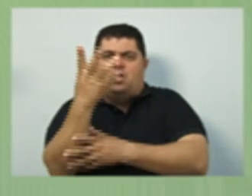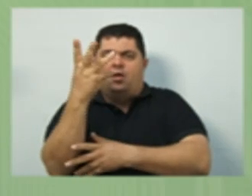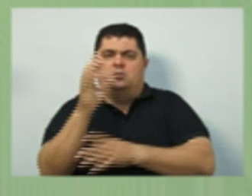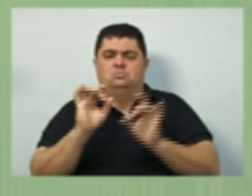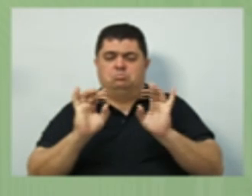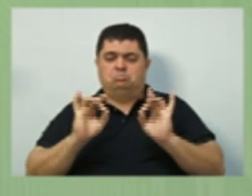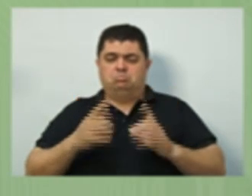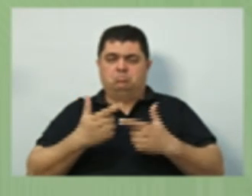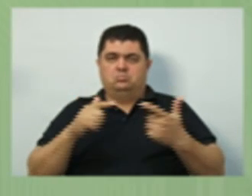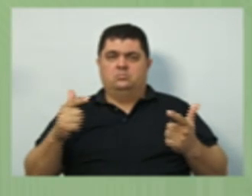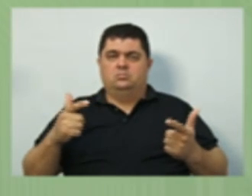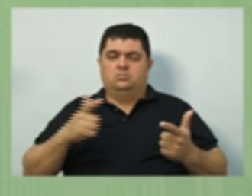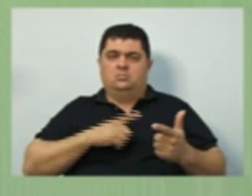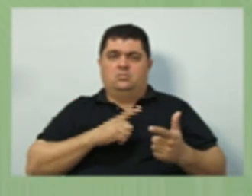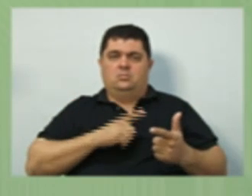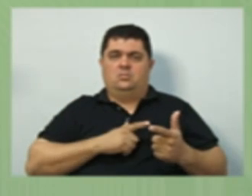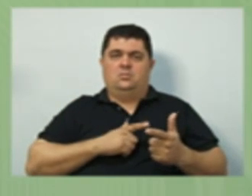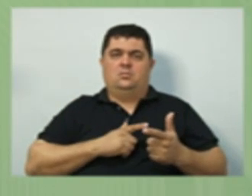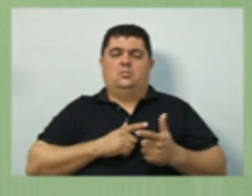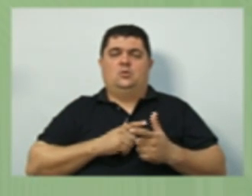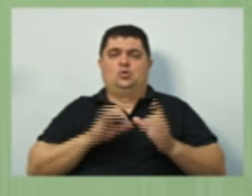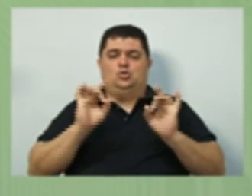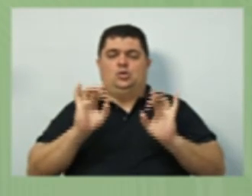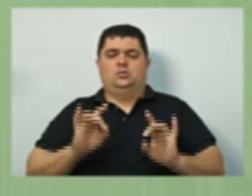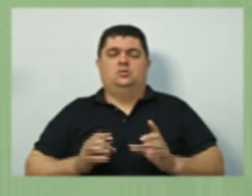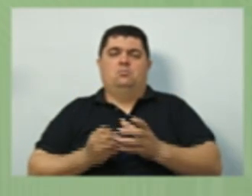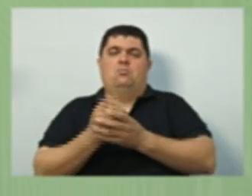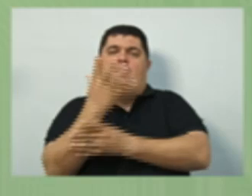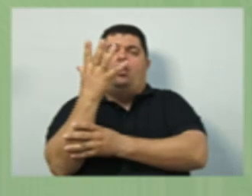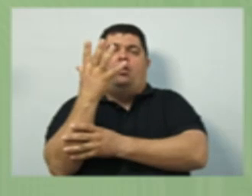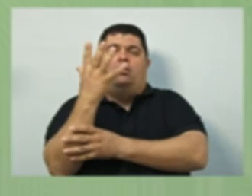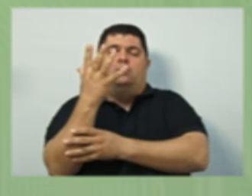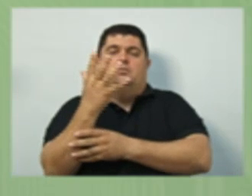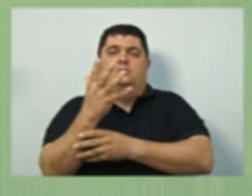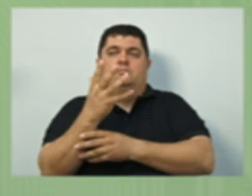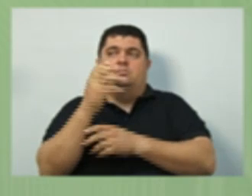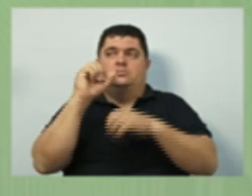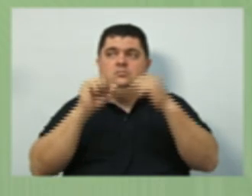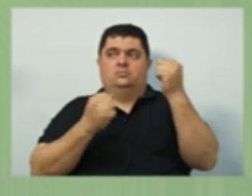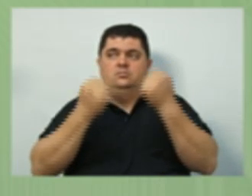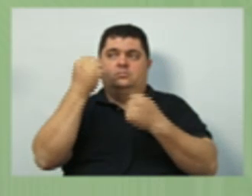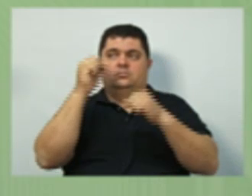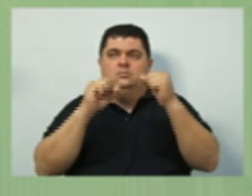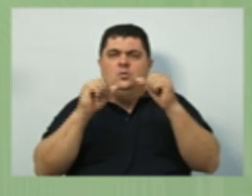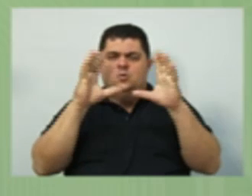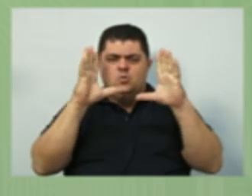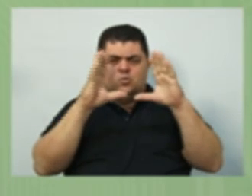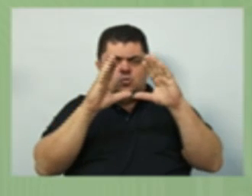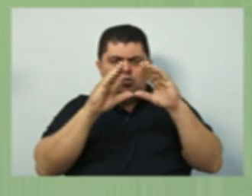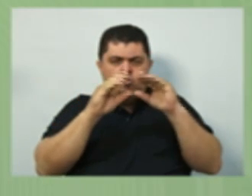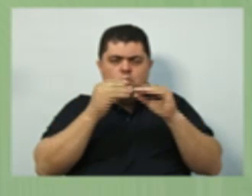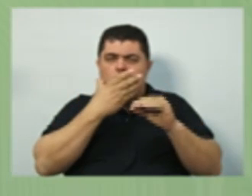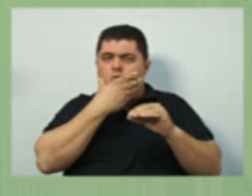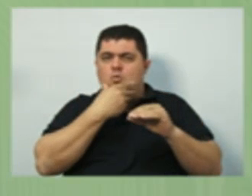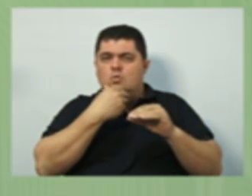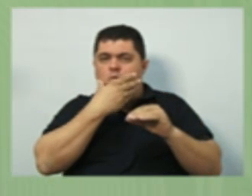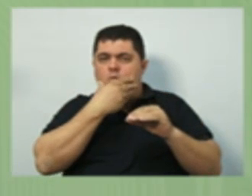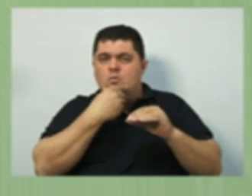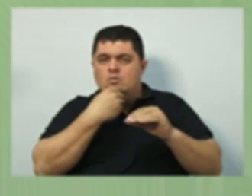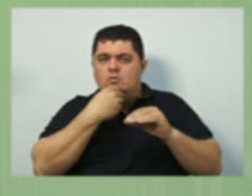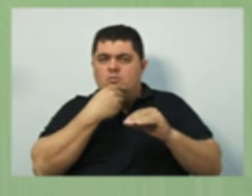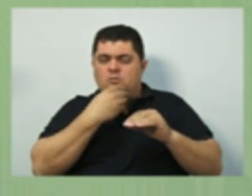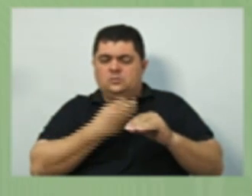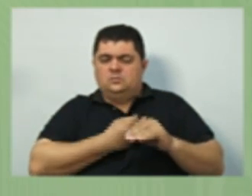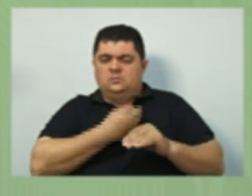acaso, por regaço do vale. Em usinas escuras, homens de vida amarga